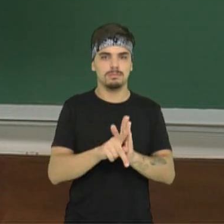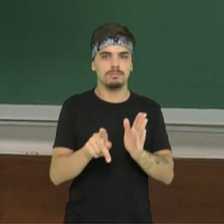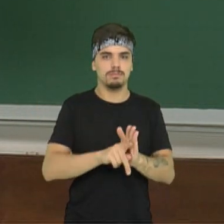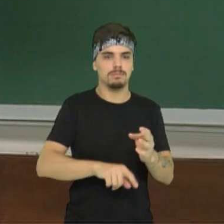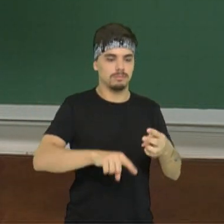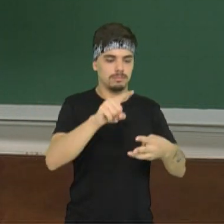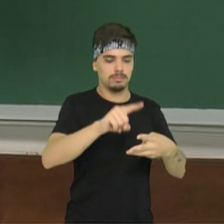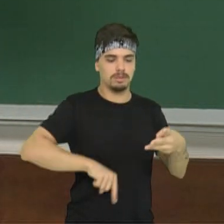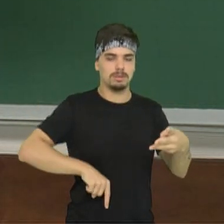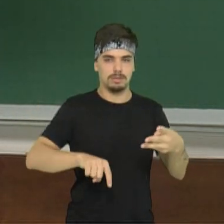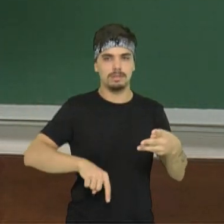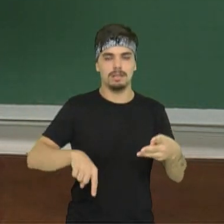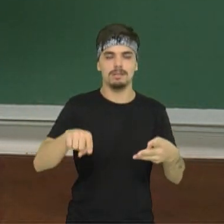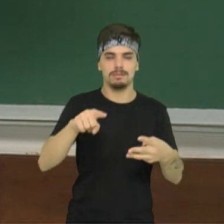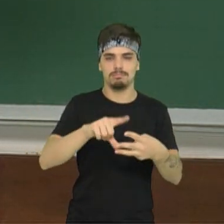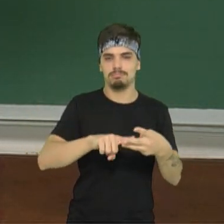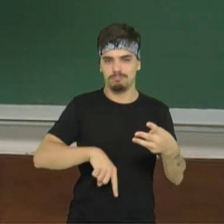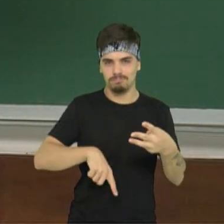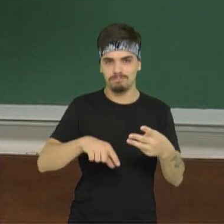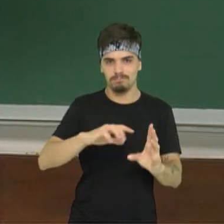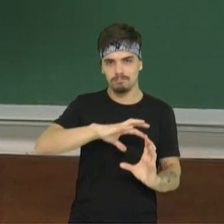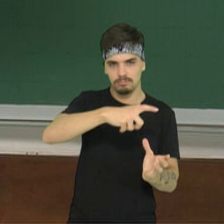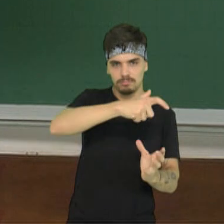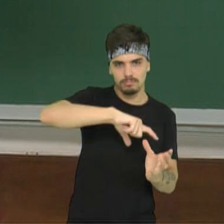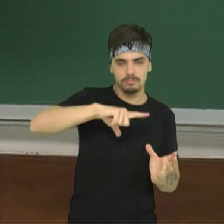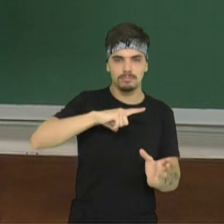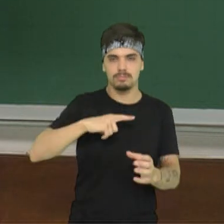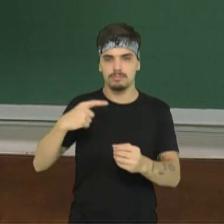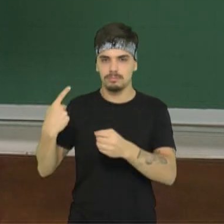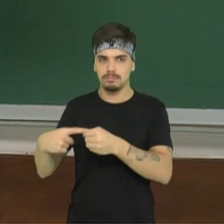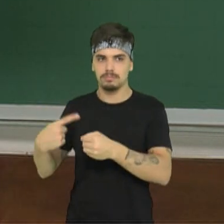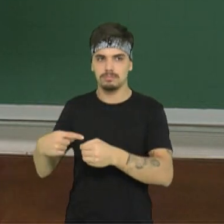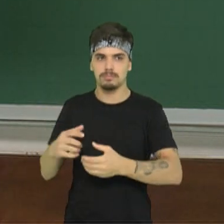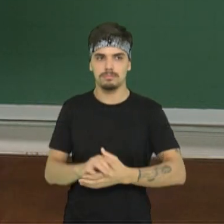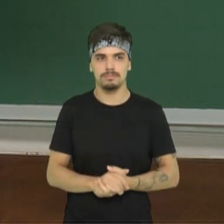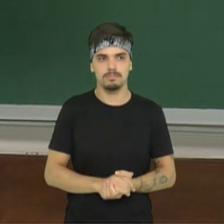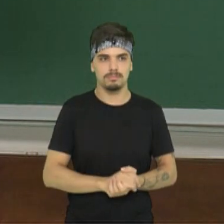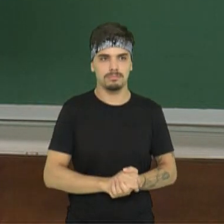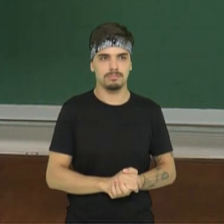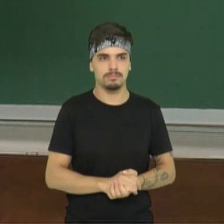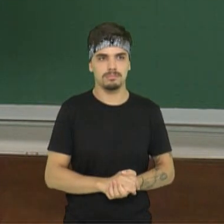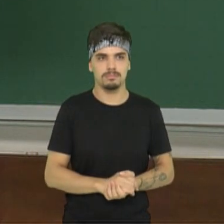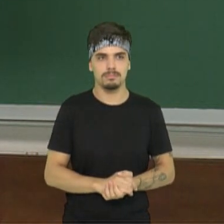três continentes, né, com as suas cidades.